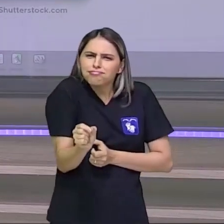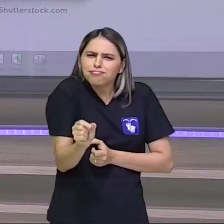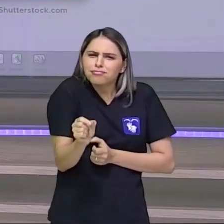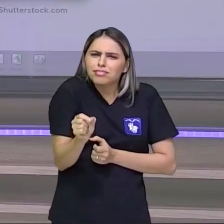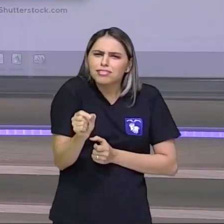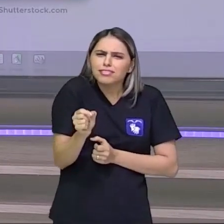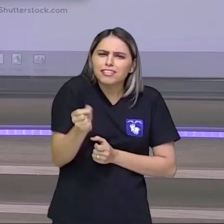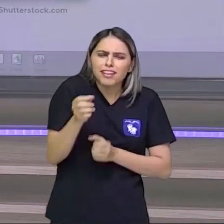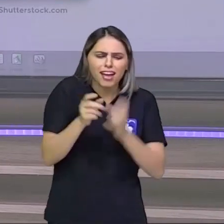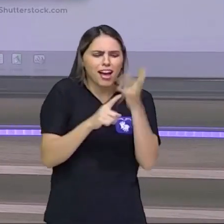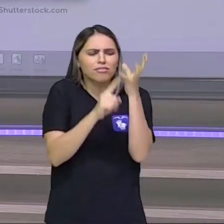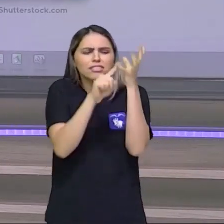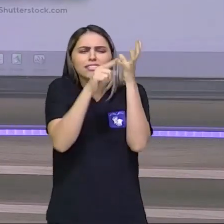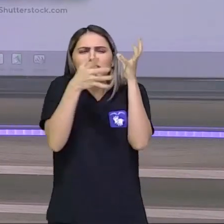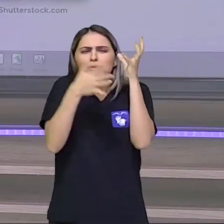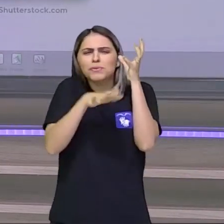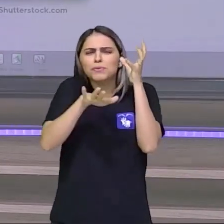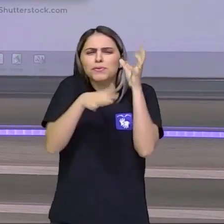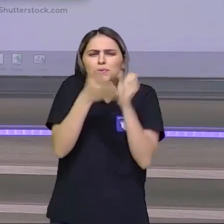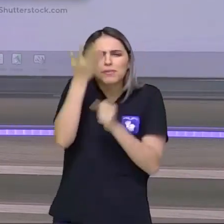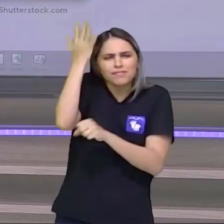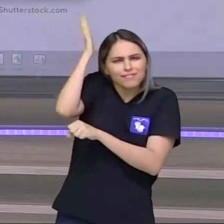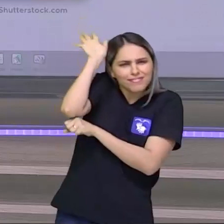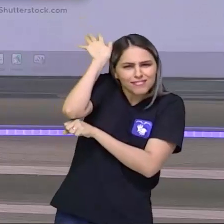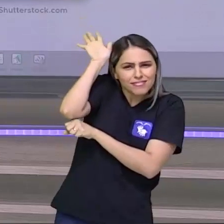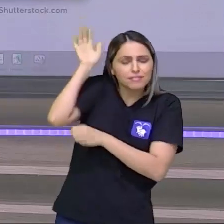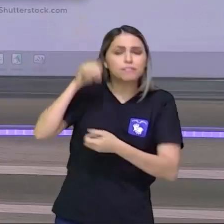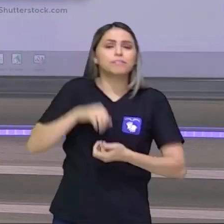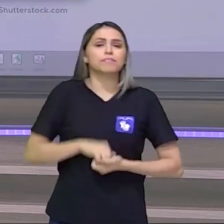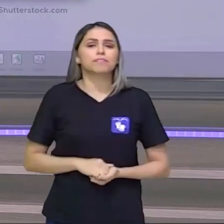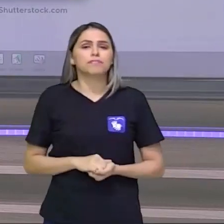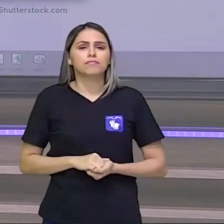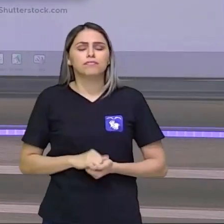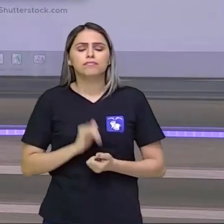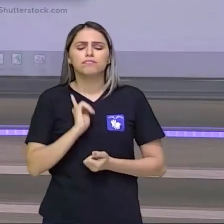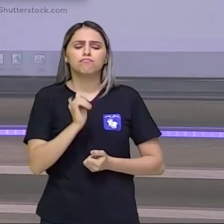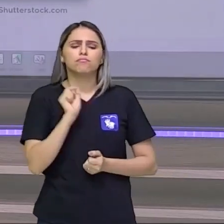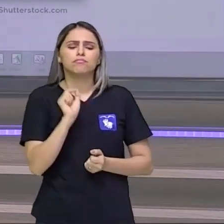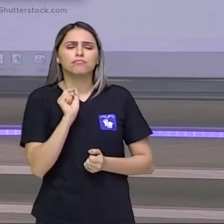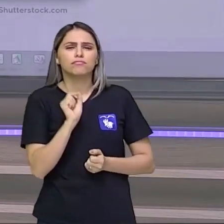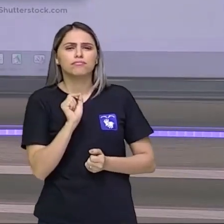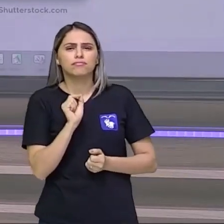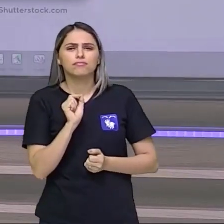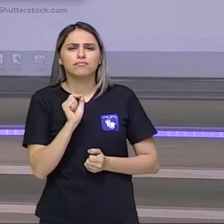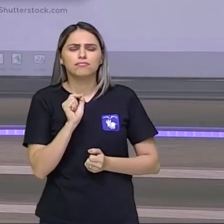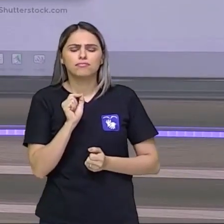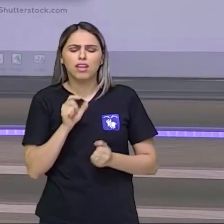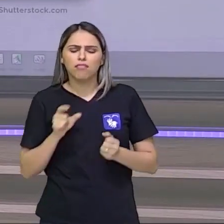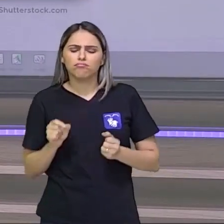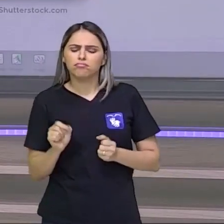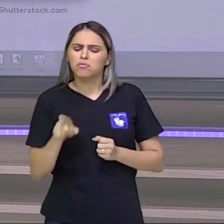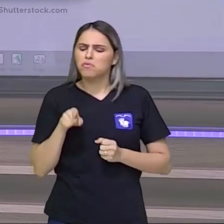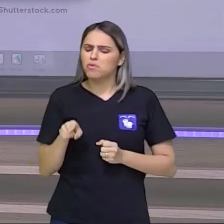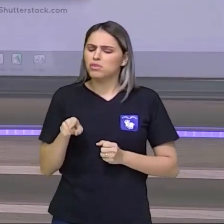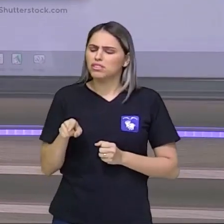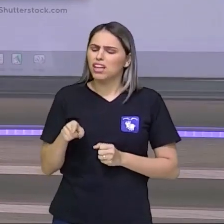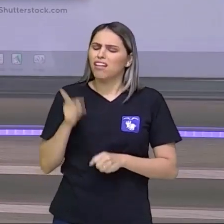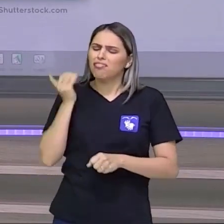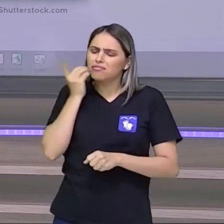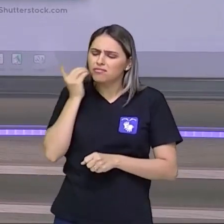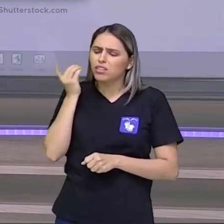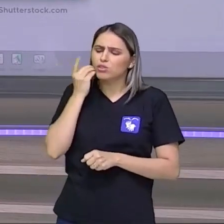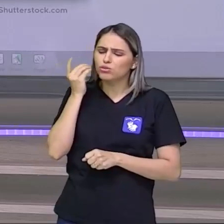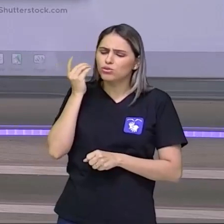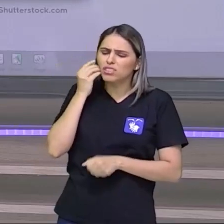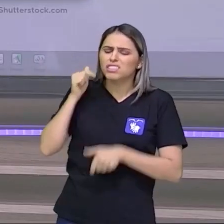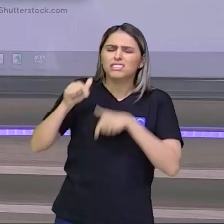várias folhinhas assim na cabeça dela. E ela disse: Dona Formiga, para que você todo